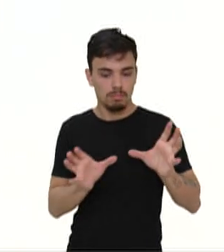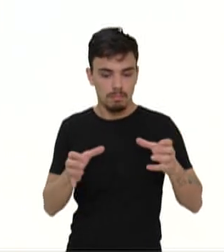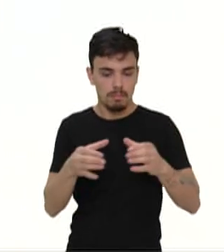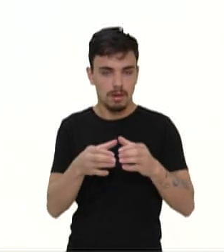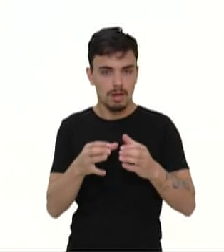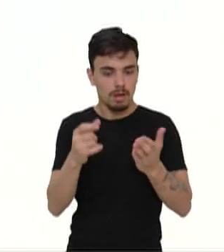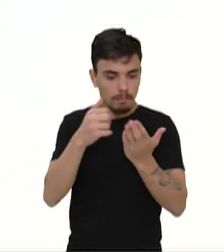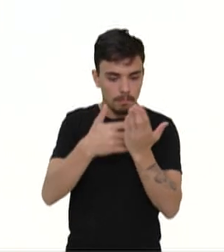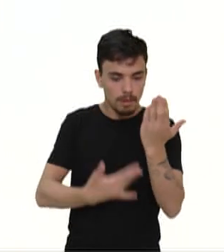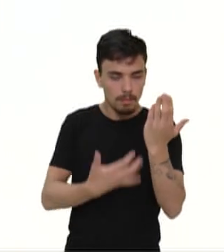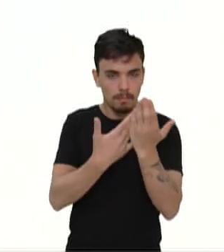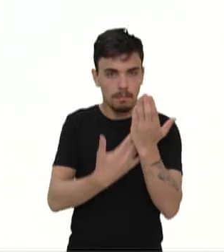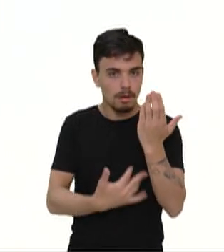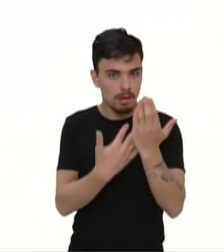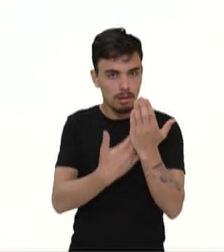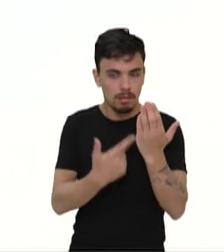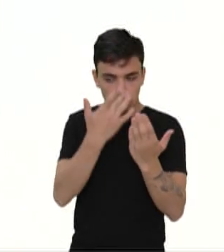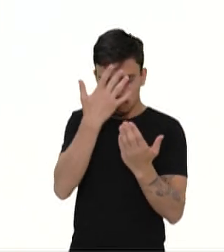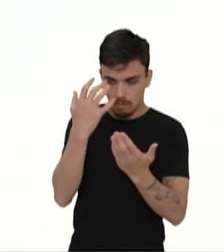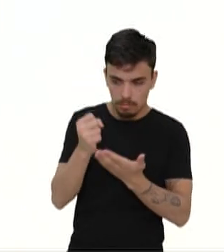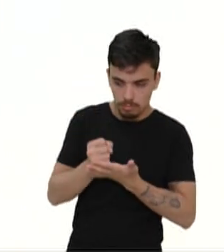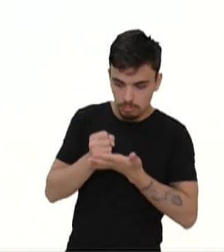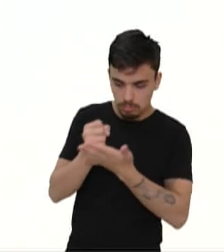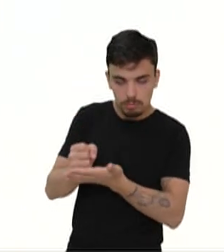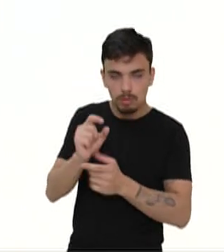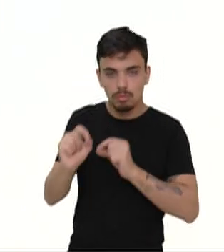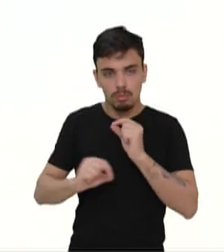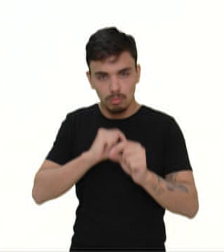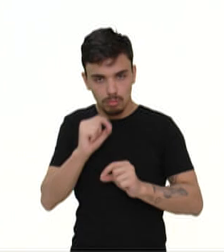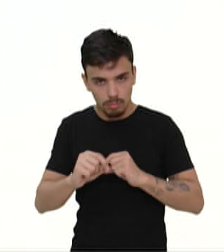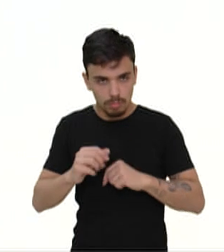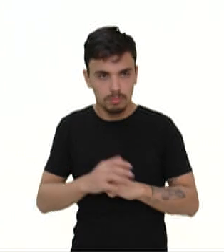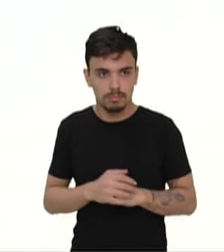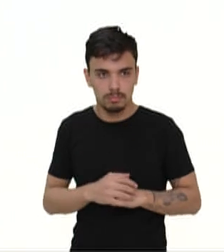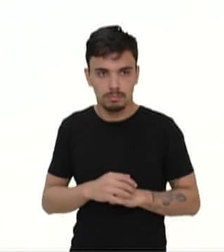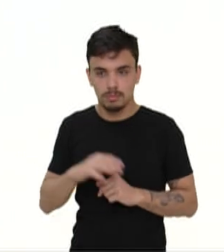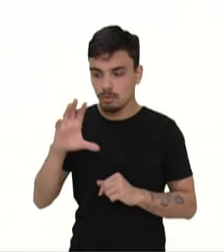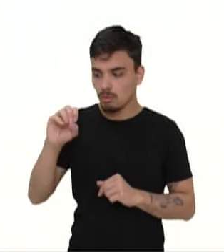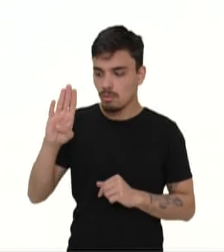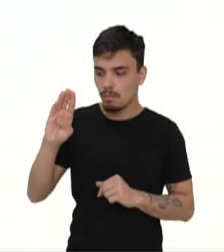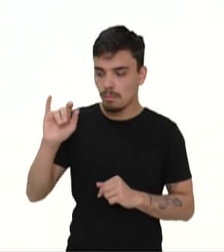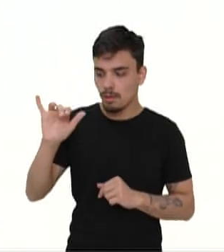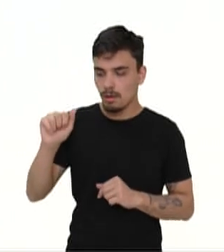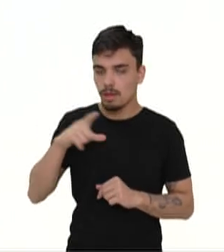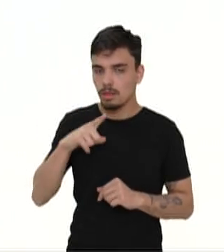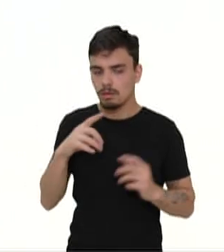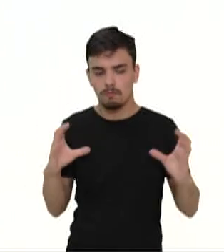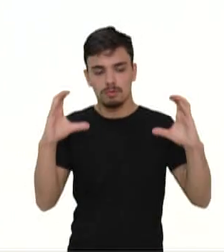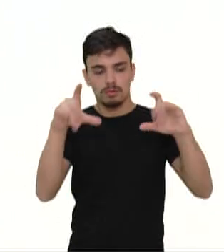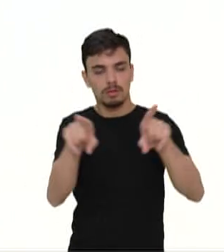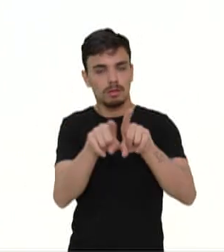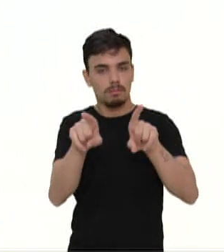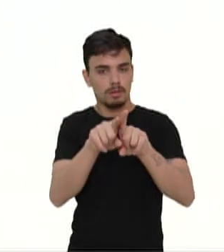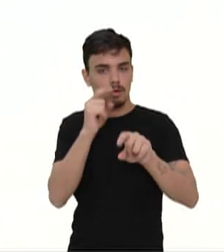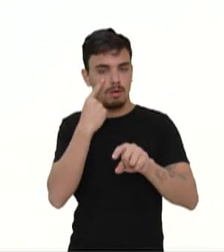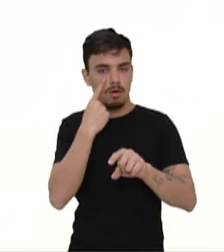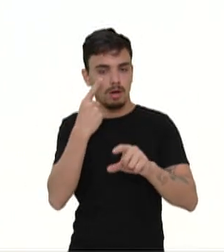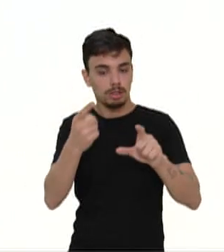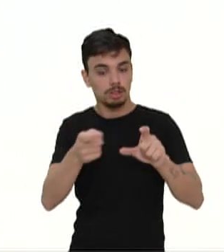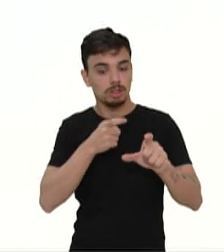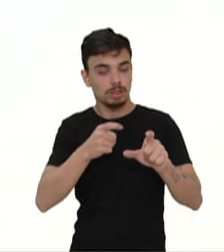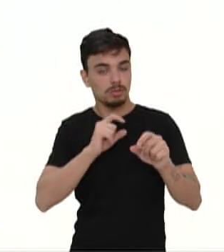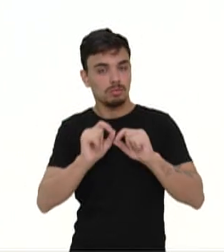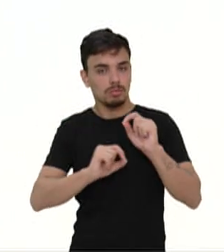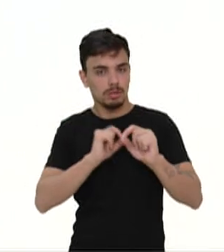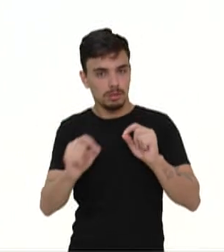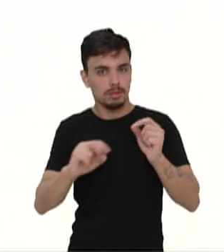no sangue das cobaias, né? Tem aí a função novamente, né? O X, de novo, está dizendo que é o tempo, e o